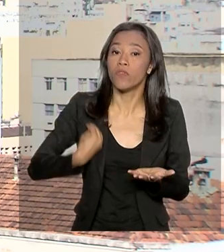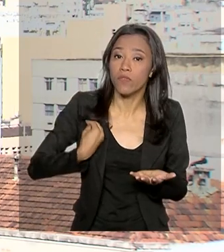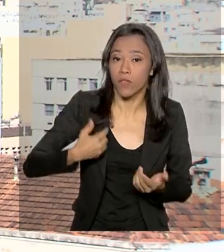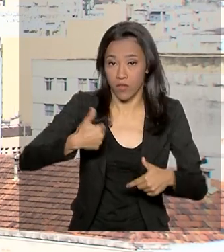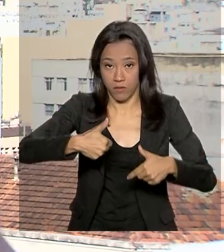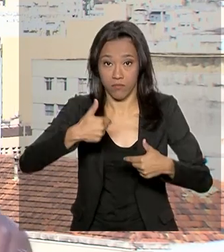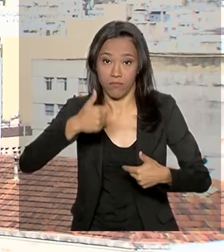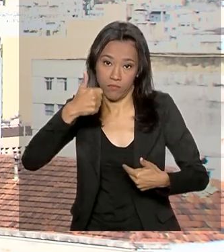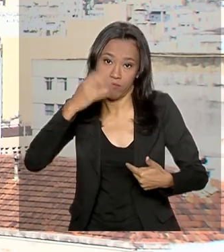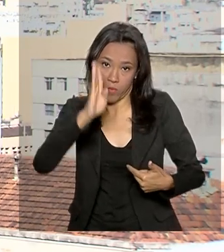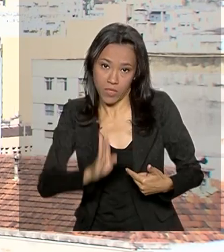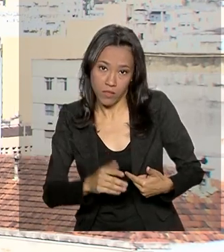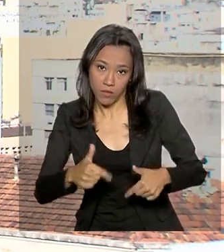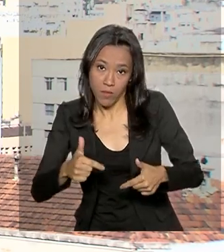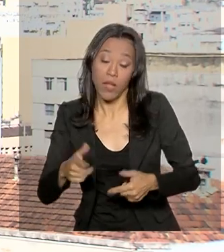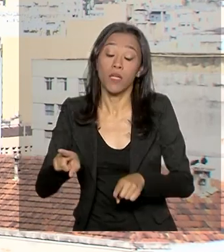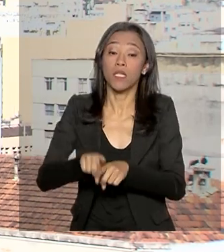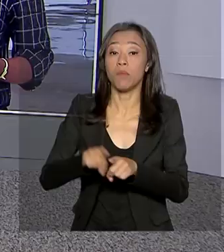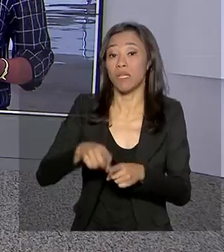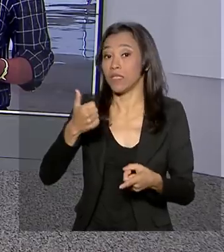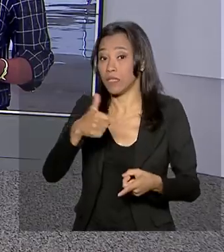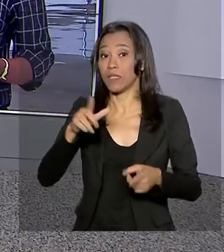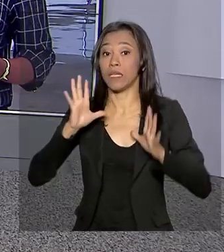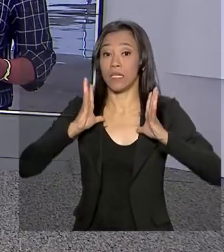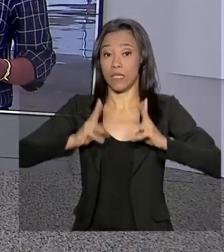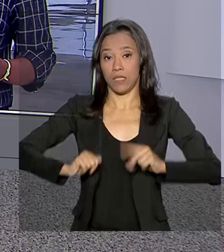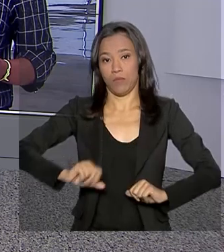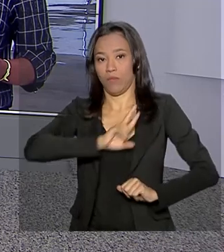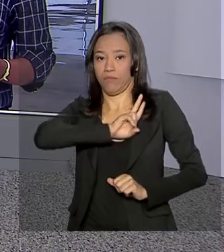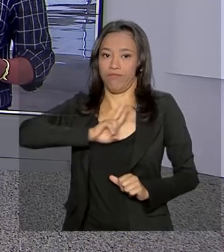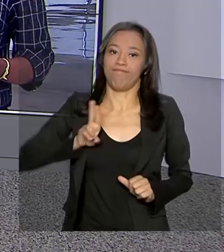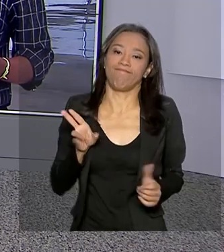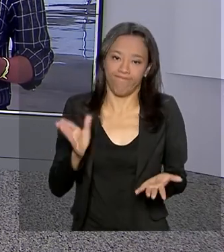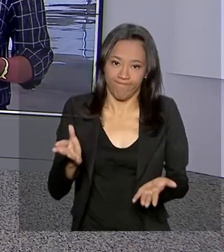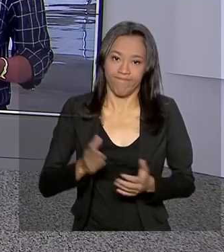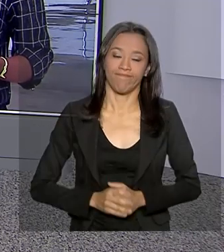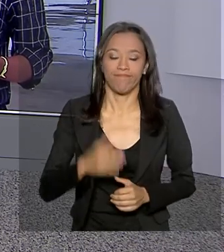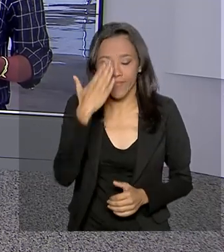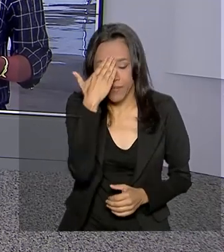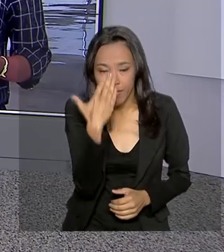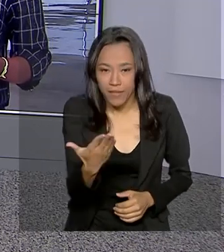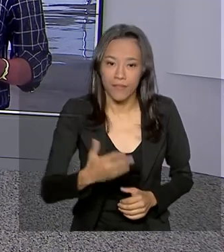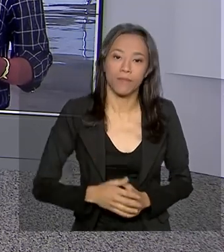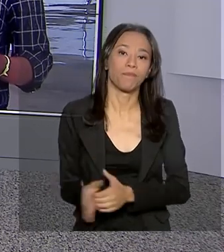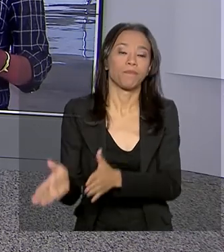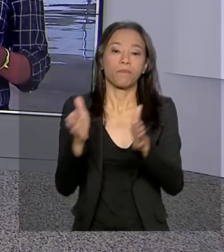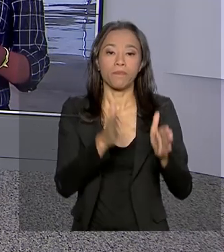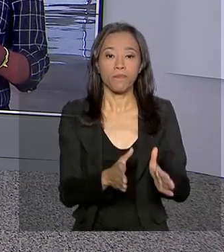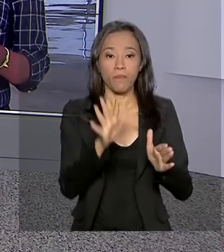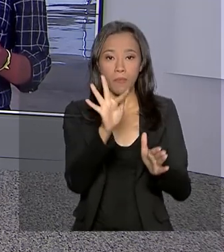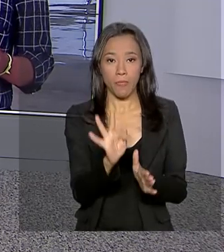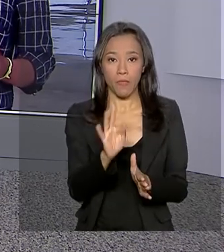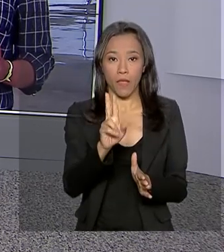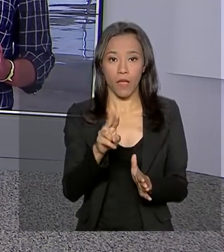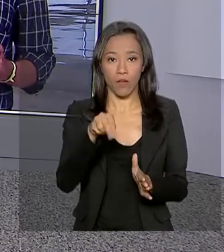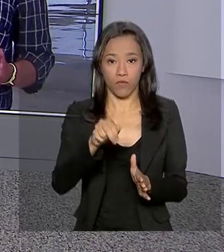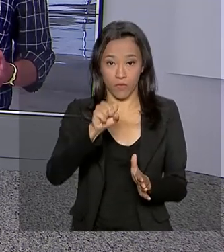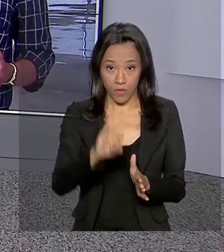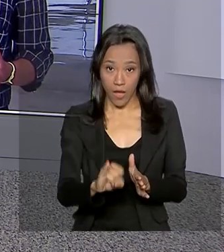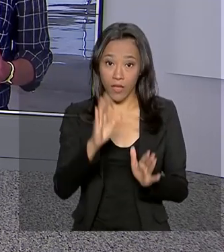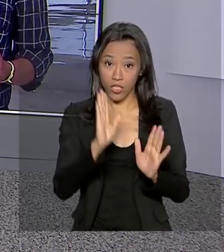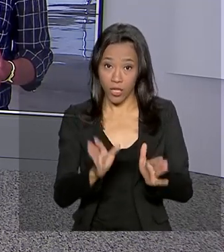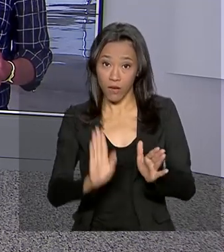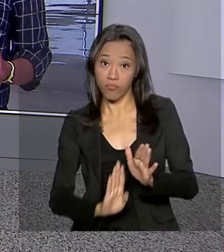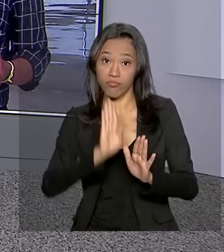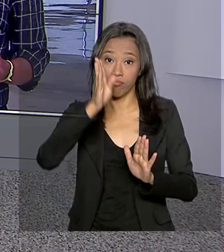ausência de registros criminais voltamos com você e na brigada alessandra a funai já está na aldeia anp no amapá